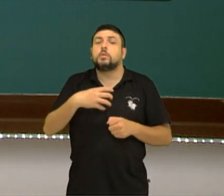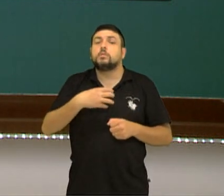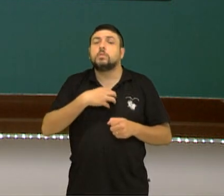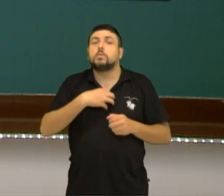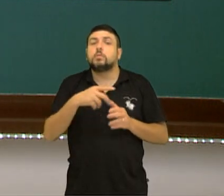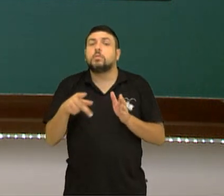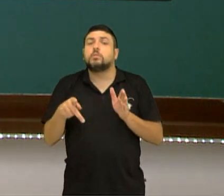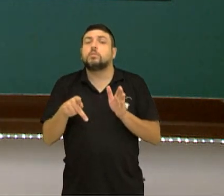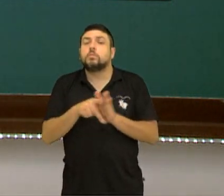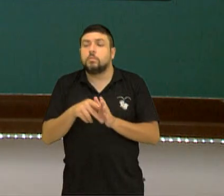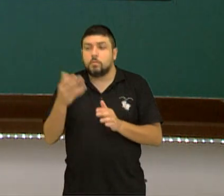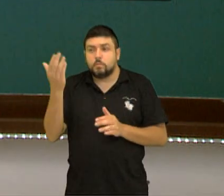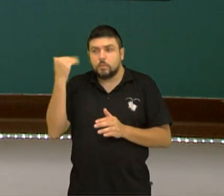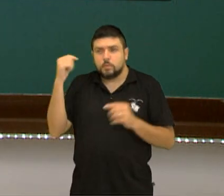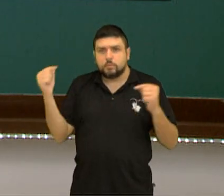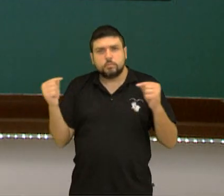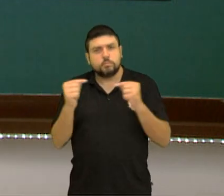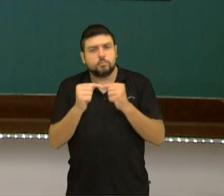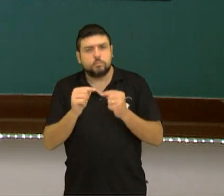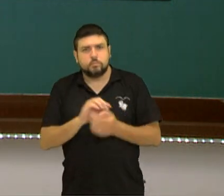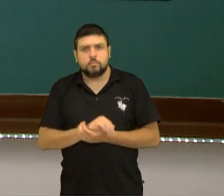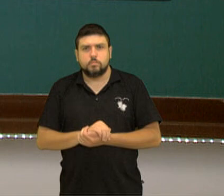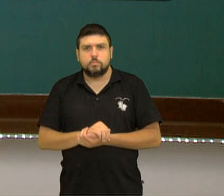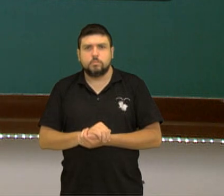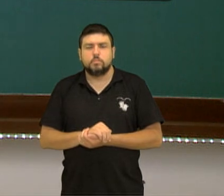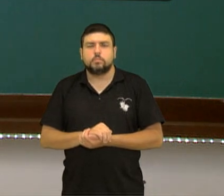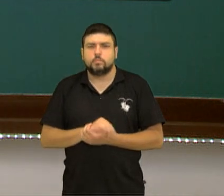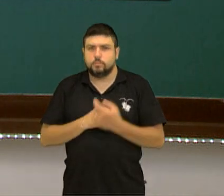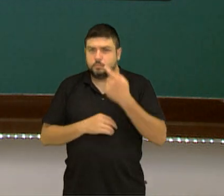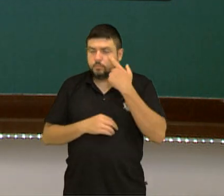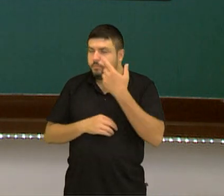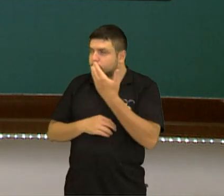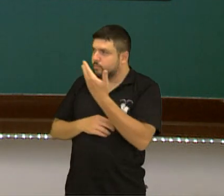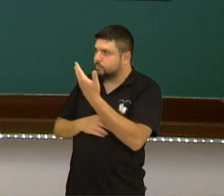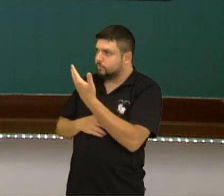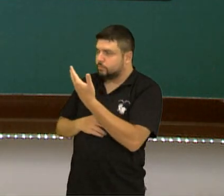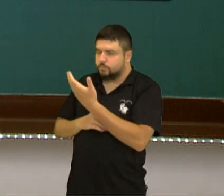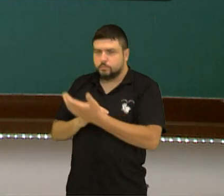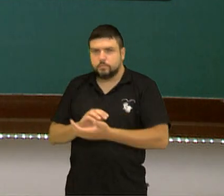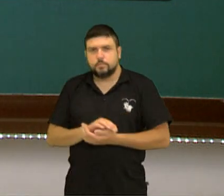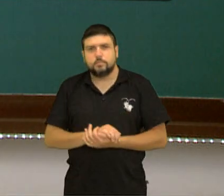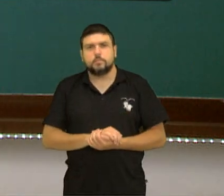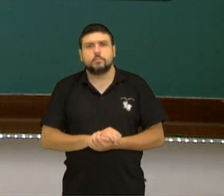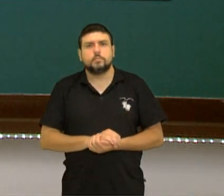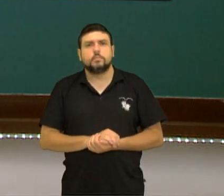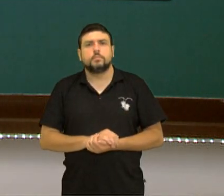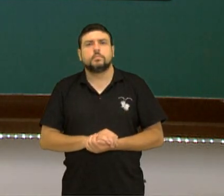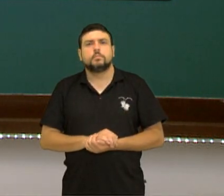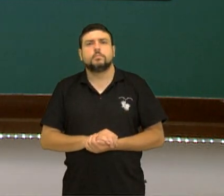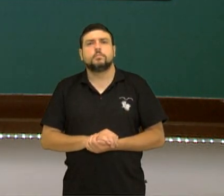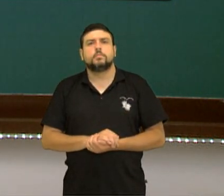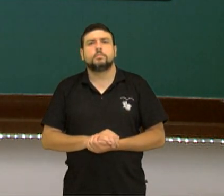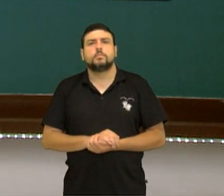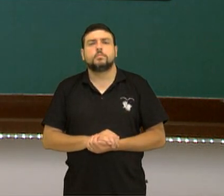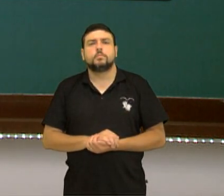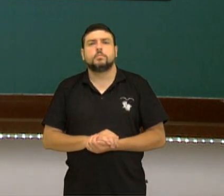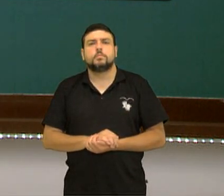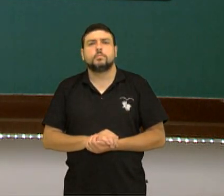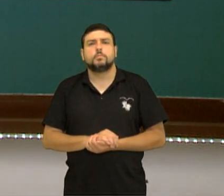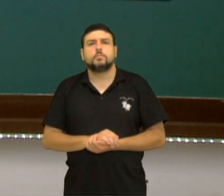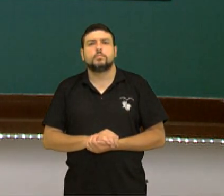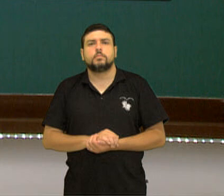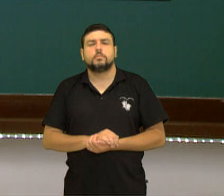passado. Veja, buy, bought, do, did, done, write,